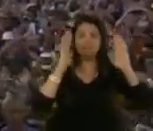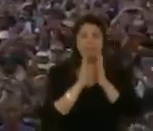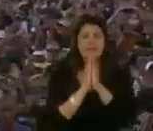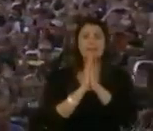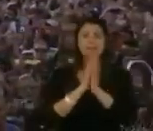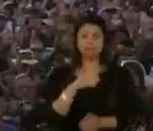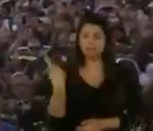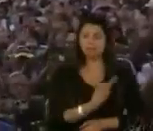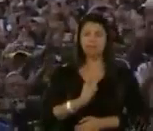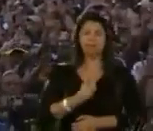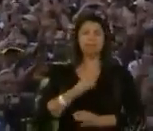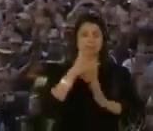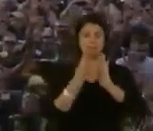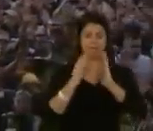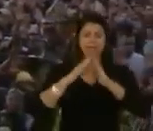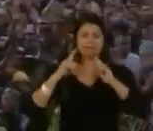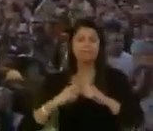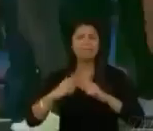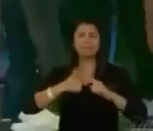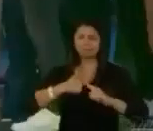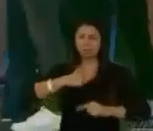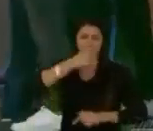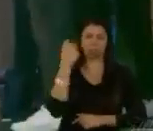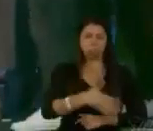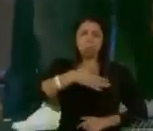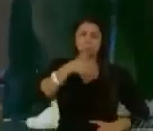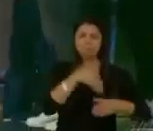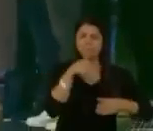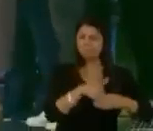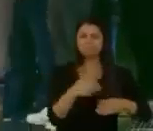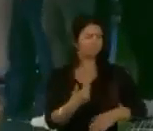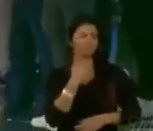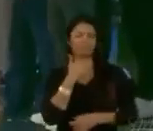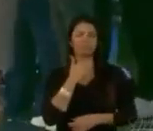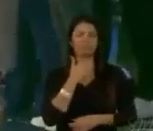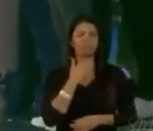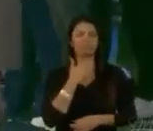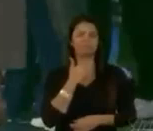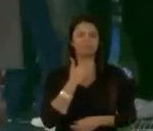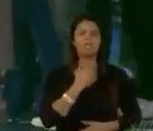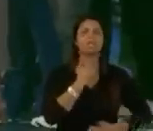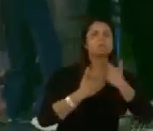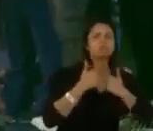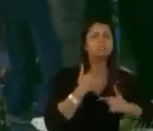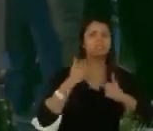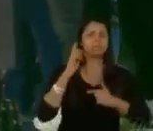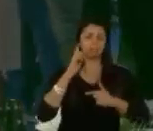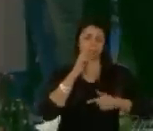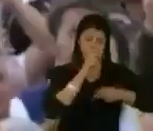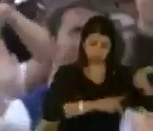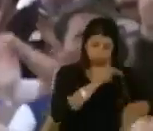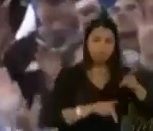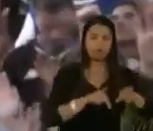igreja. Declaramos que ninguém vai fraudar essa eleição, que a vontade do povo vai ser